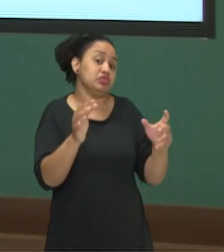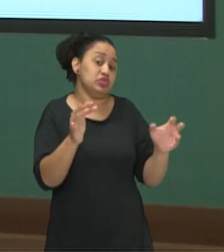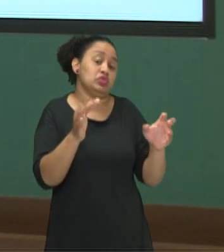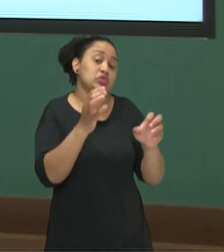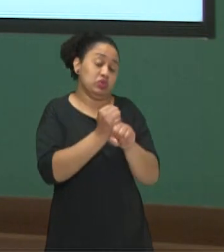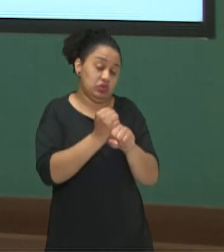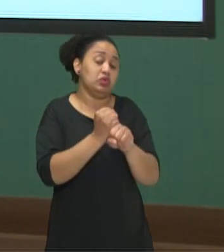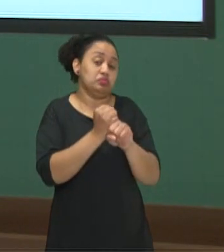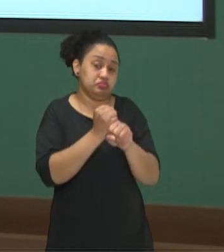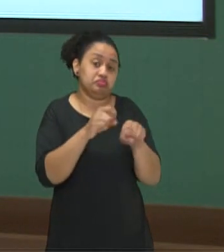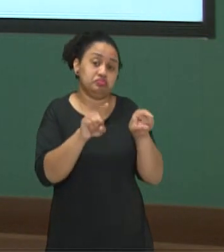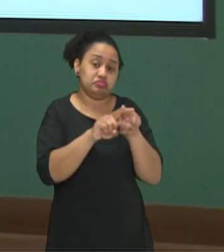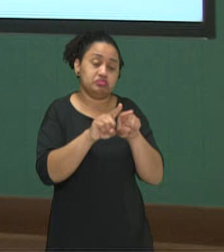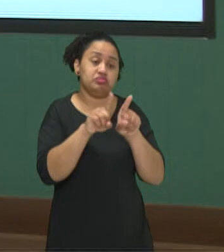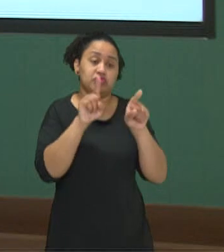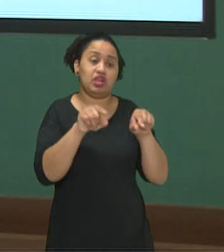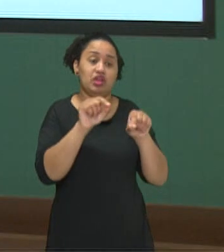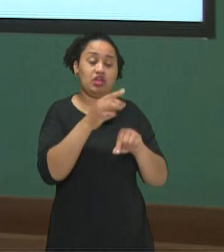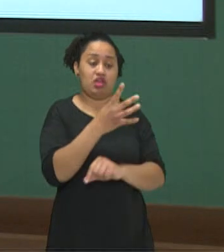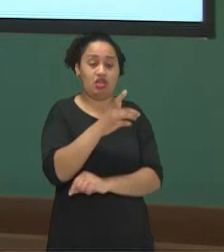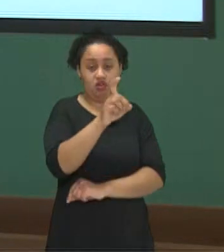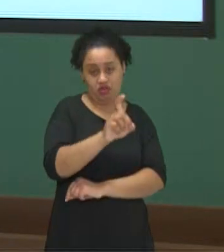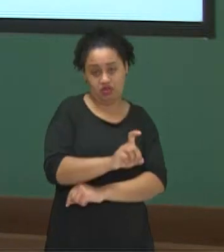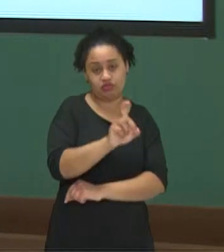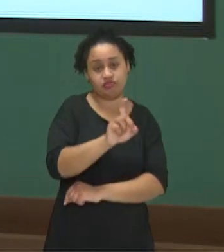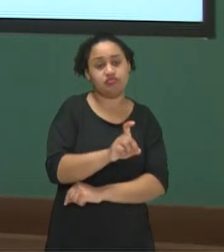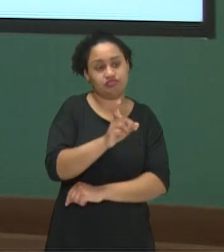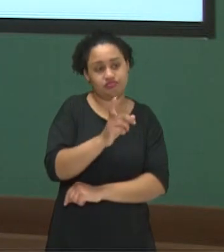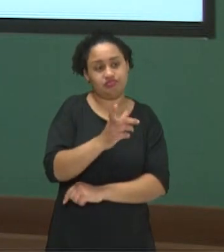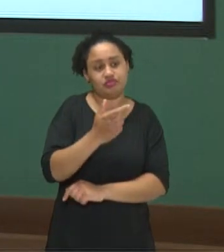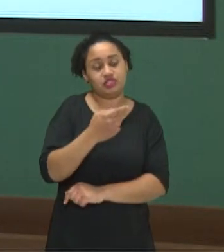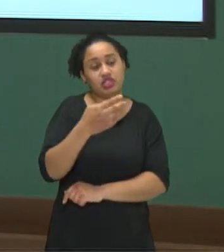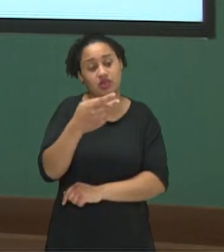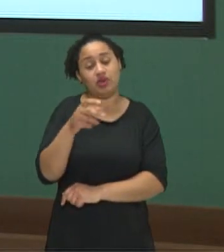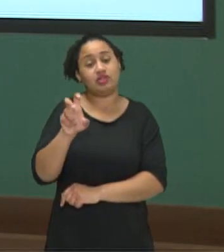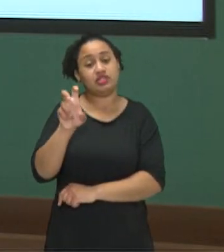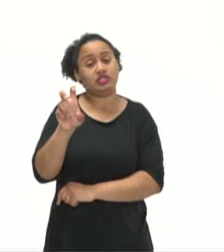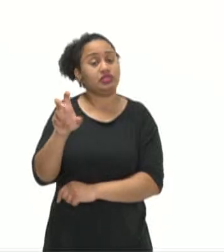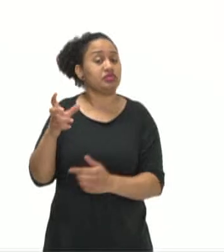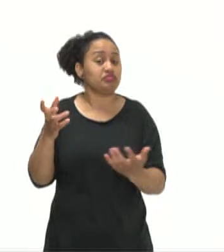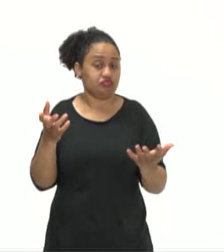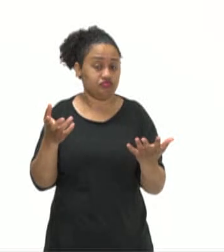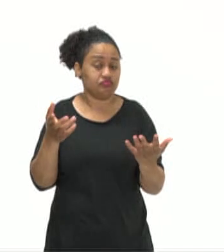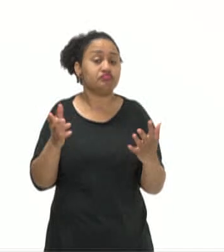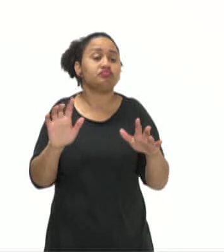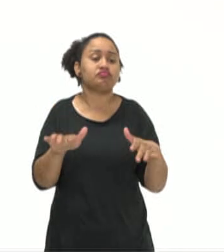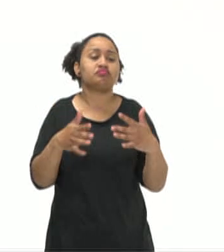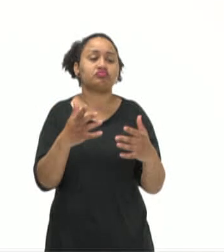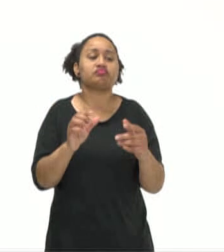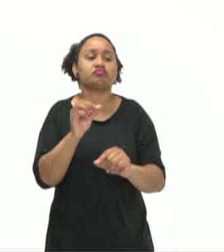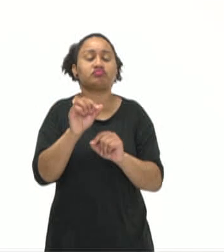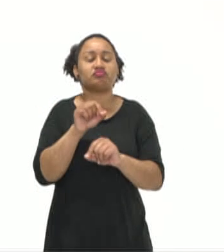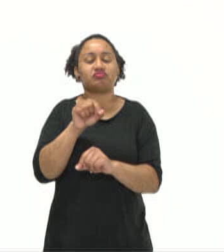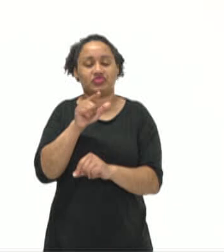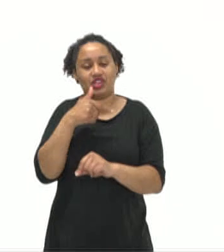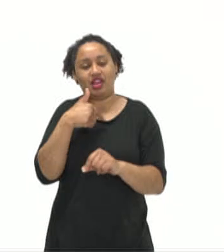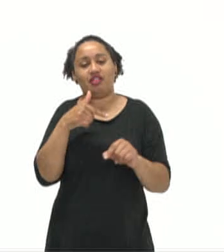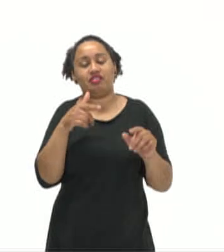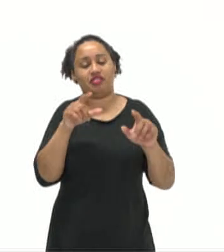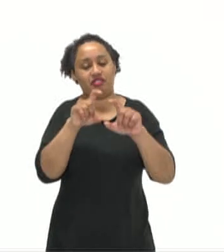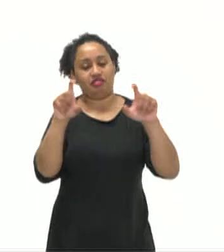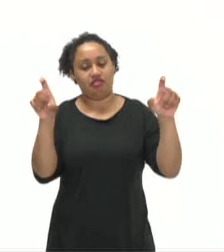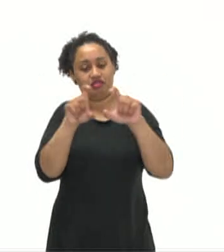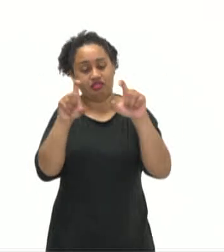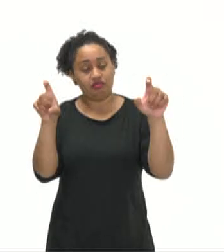adição algébrica de monômios, 4x. 4x é igual a 5. Então, essa é a equação ou